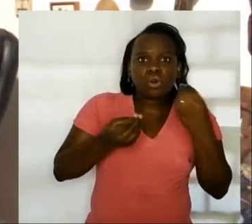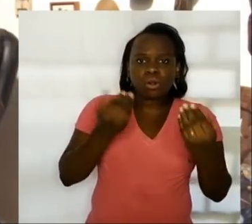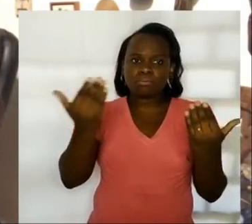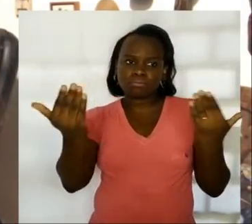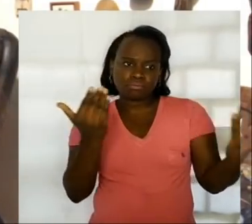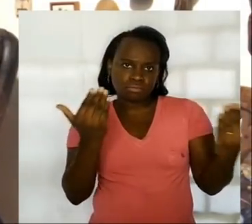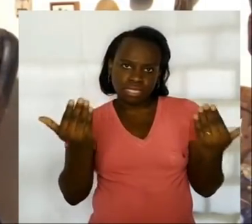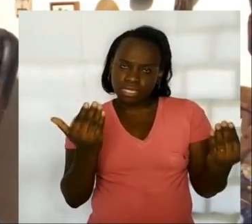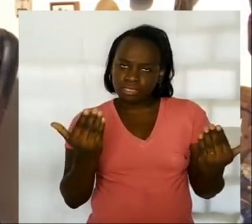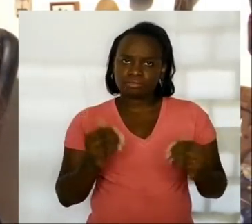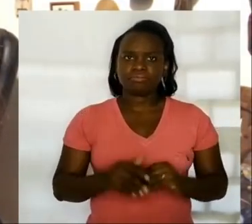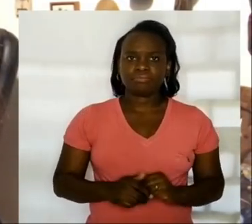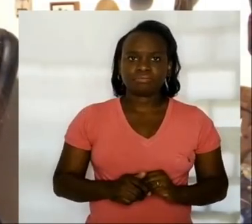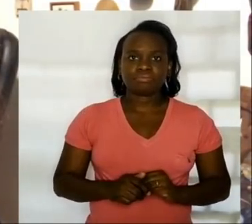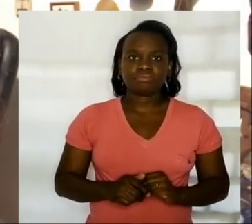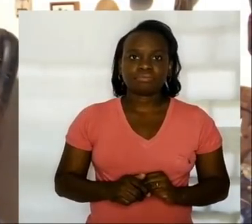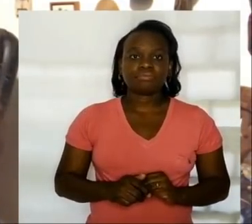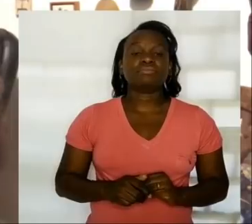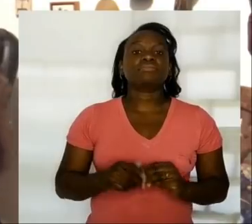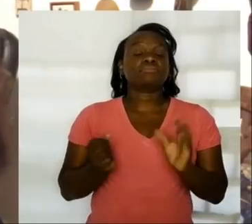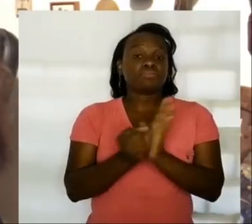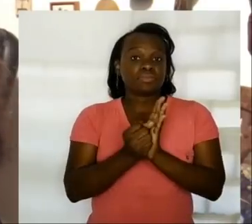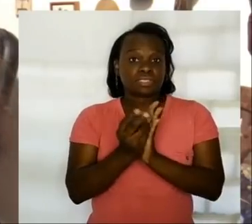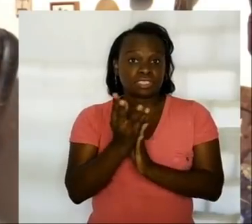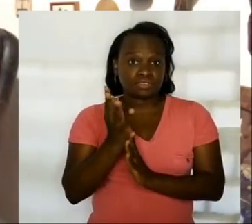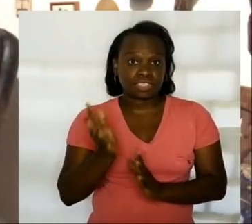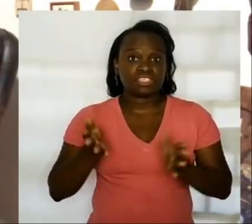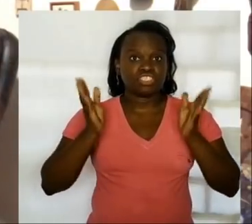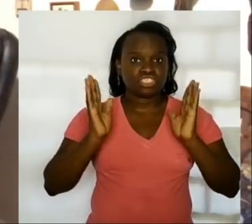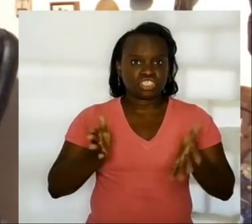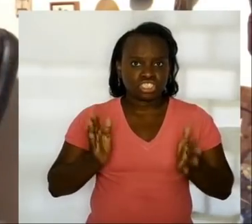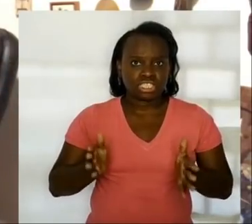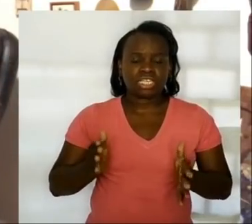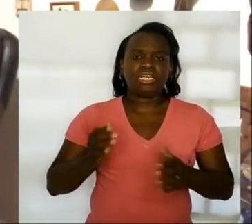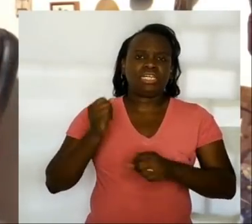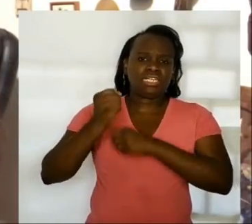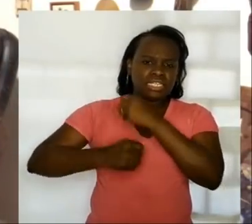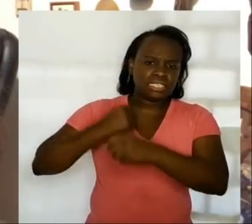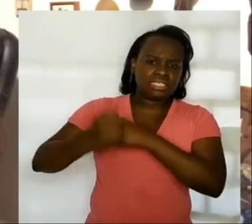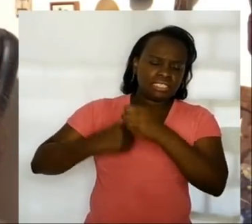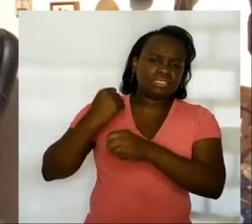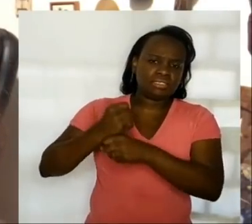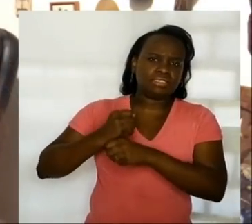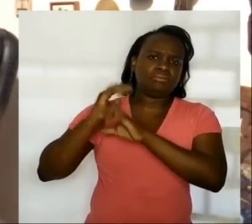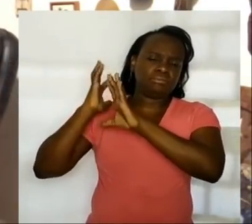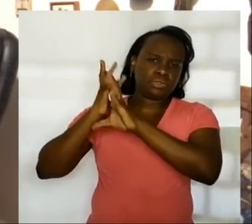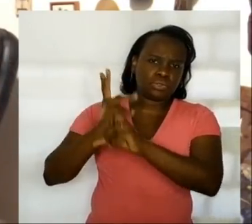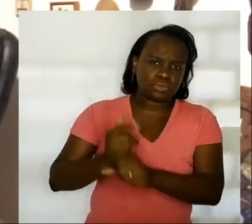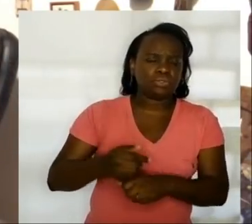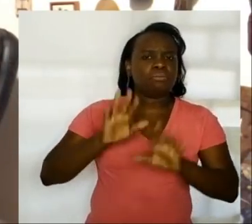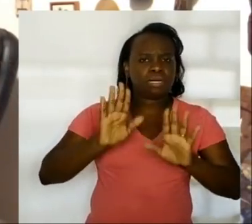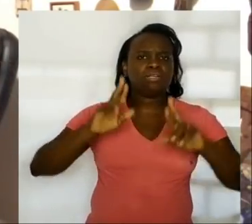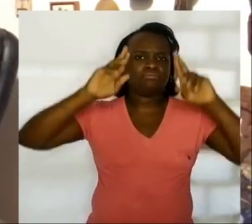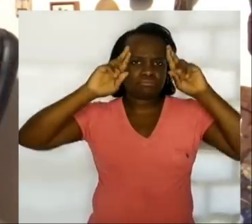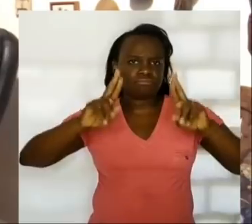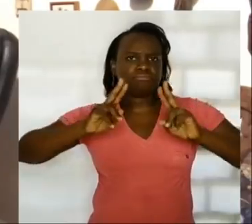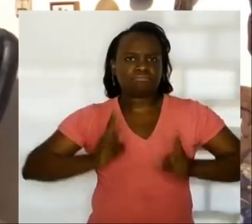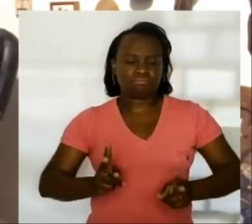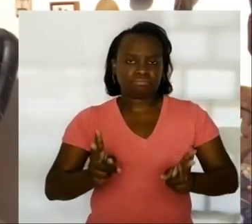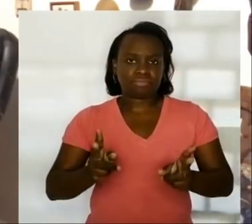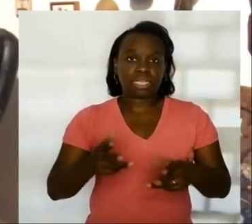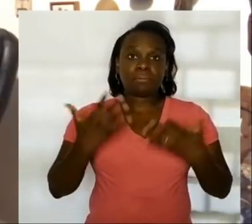momentos precisamos criar formas de compará-la mesmo assim. Quantas vezes fizemos isso ao longo dos últimos anos de